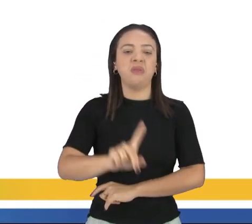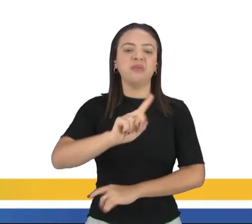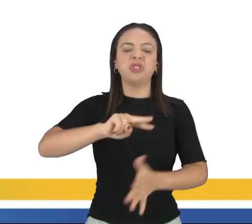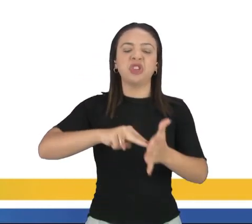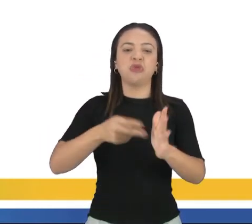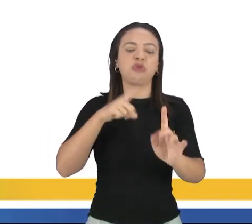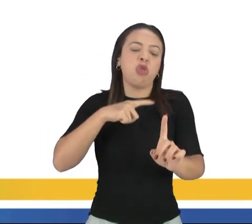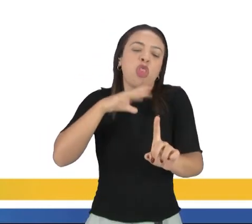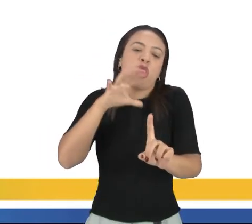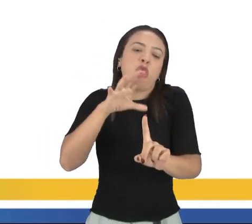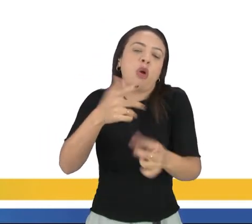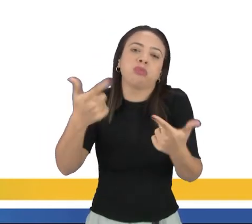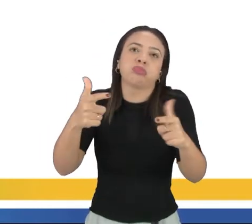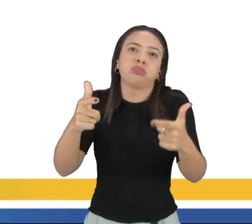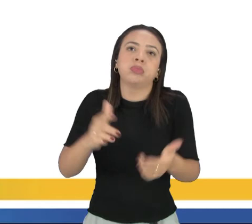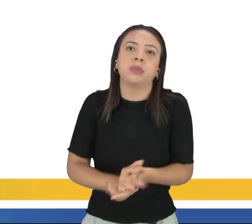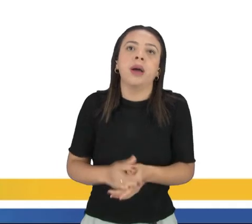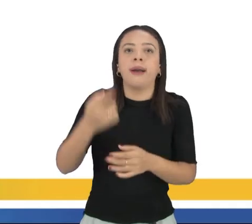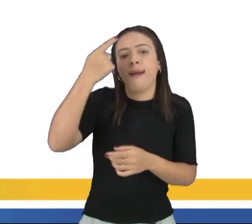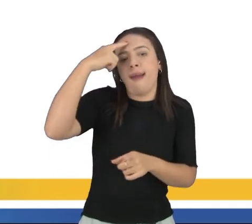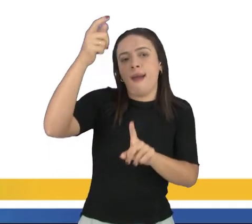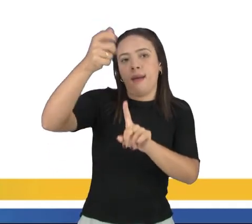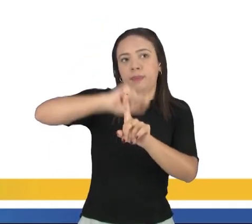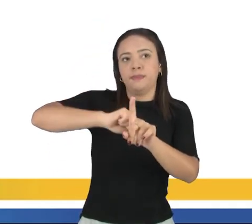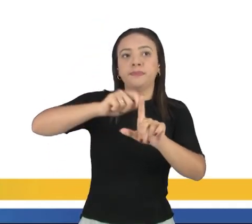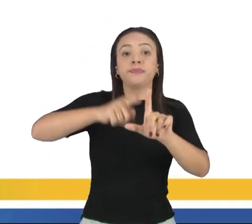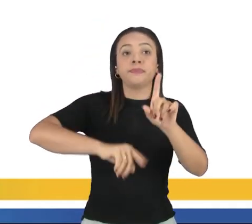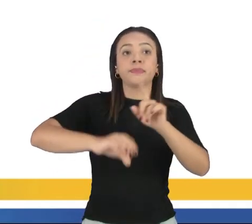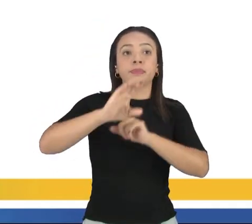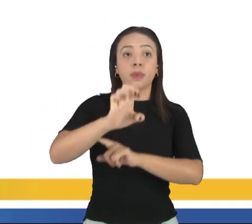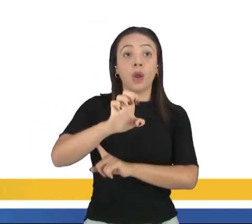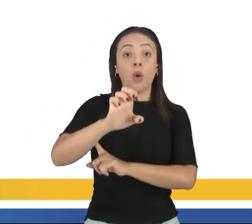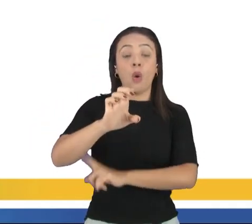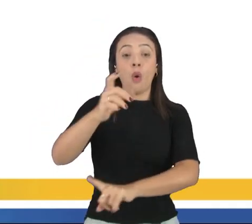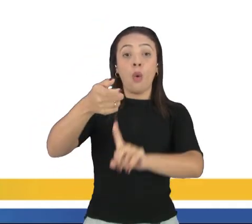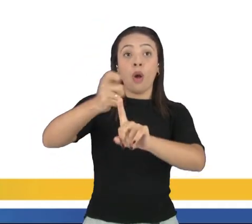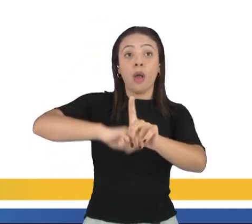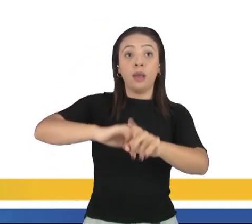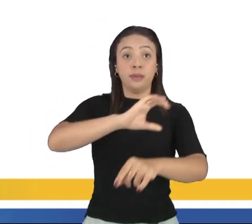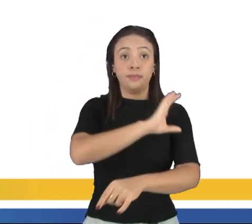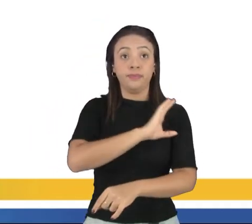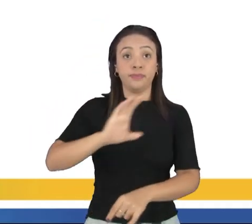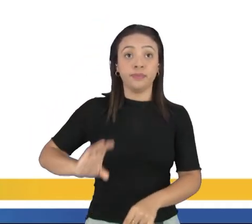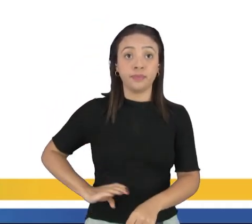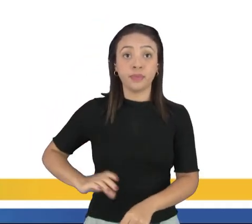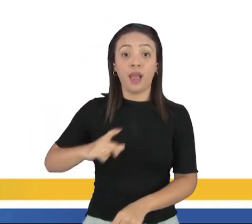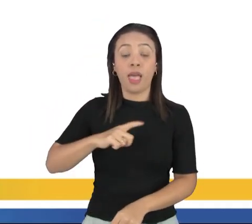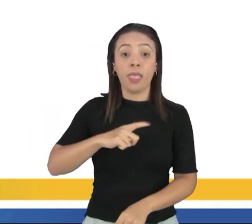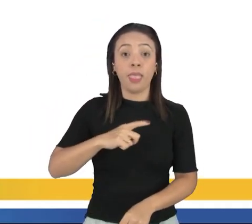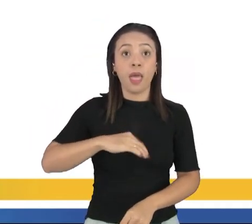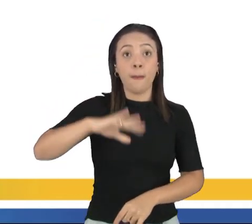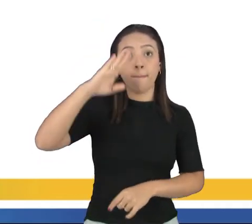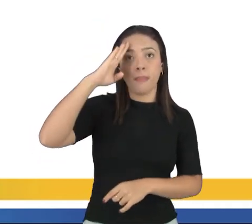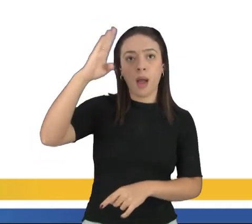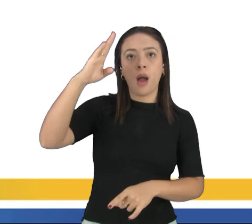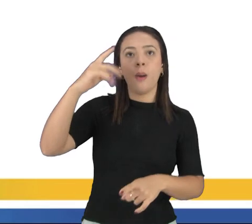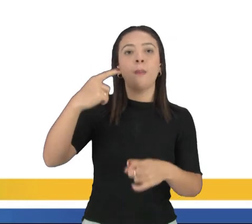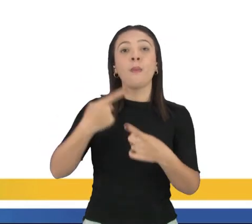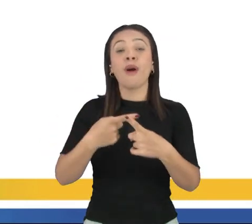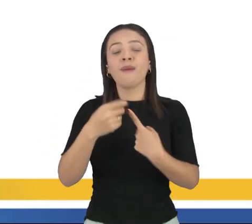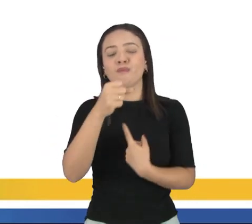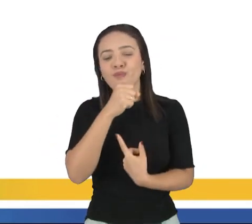na definição dos calendários e é o calendário Cristão tornou-se predominante por sua antiguidade